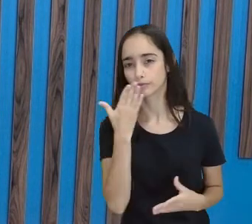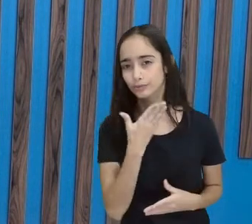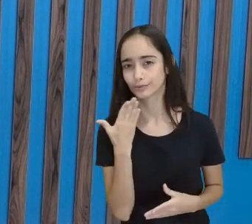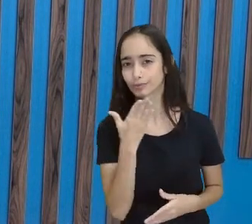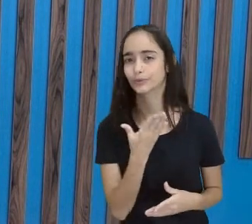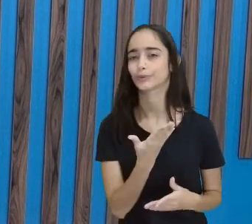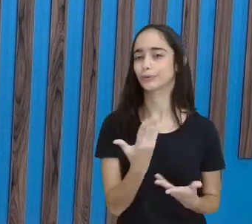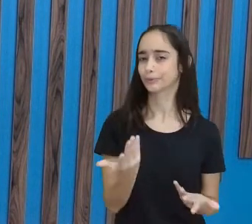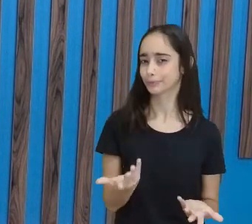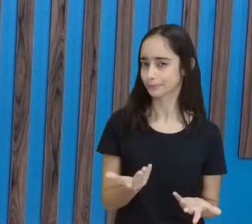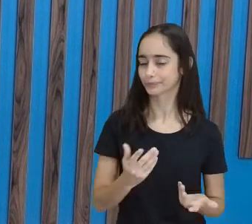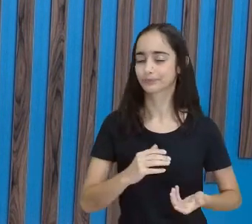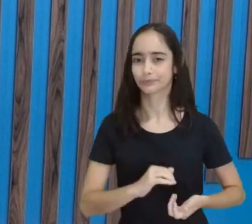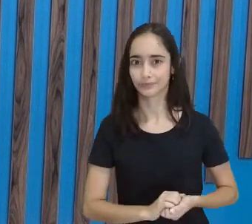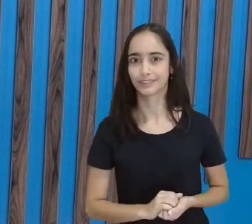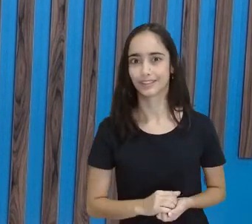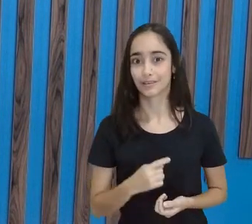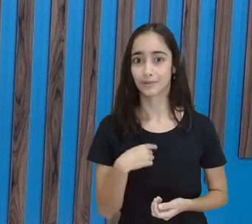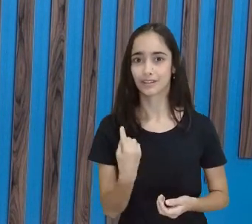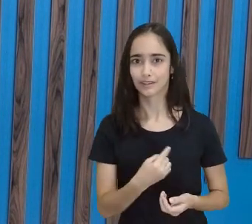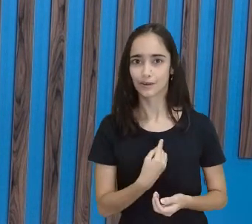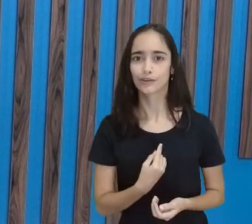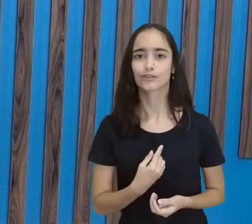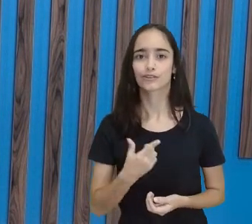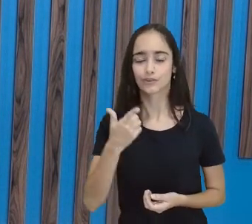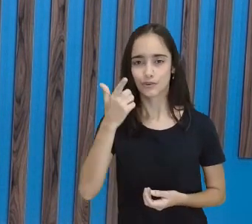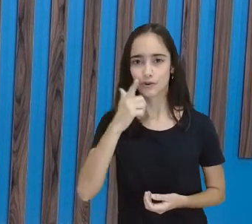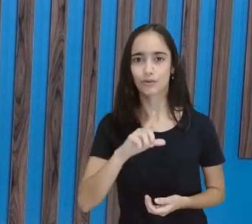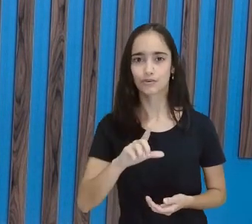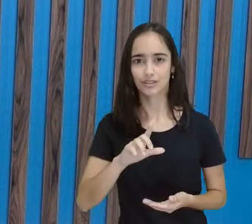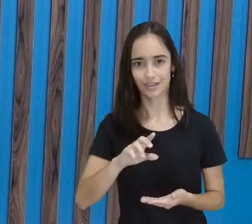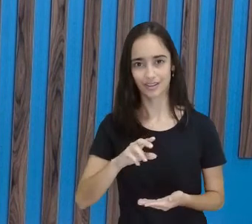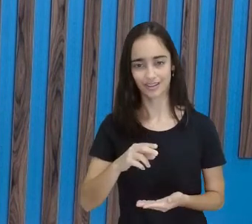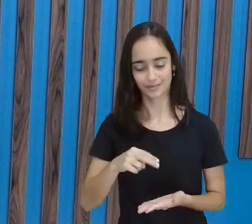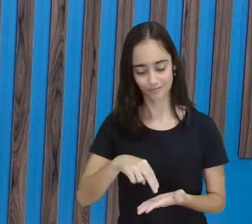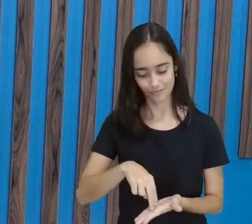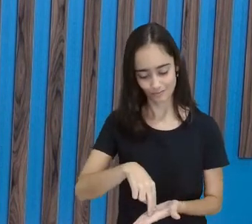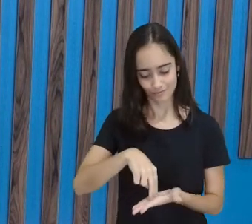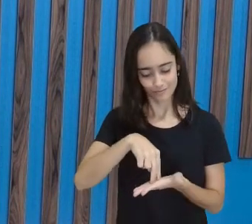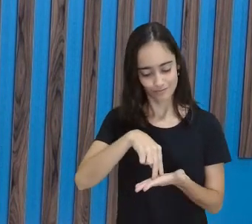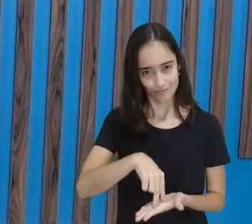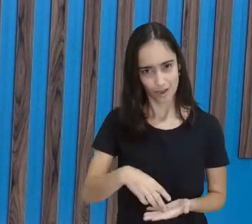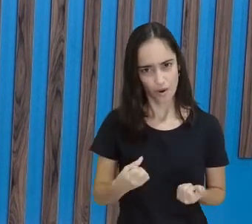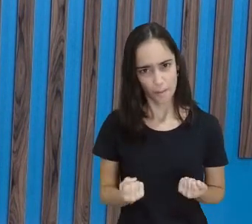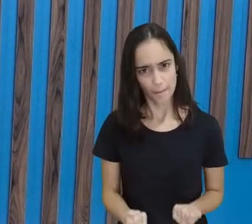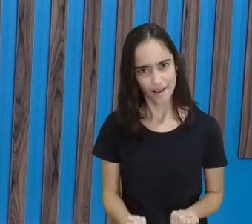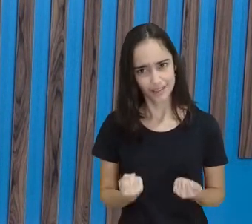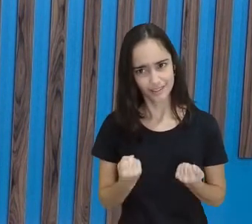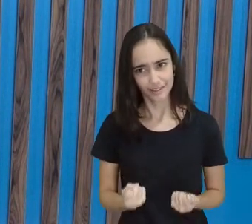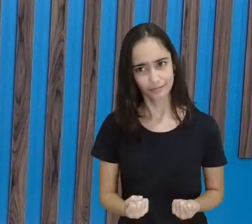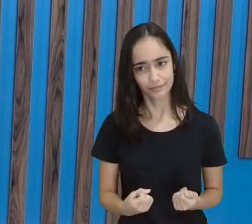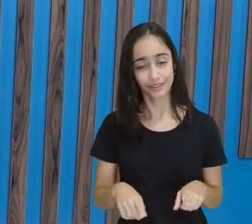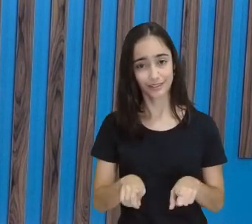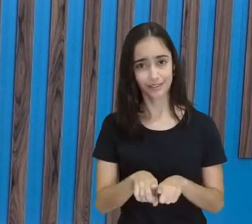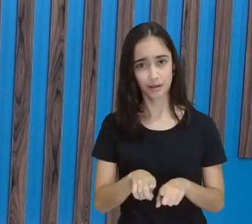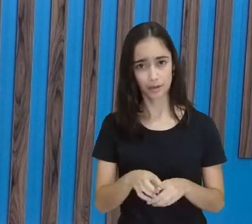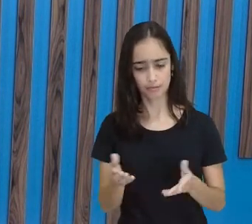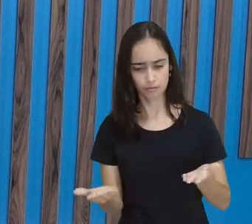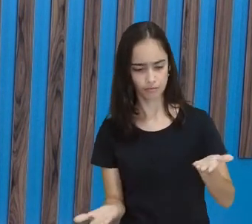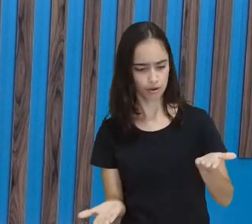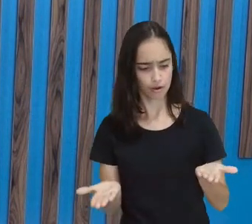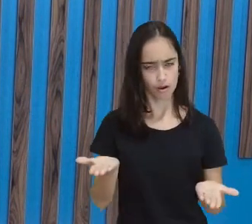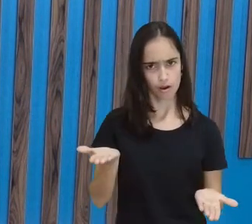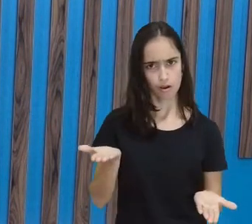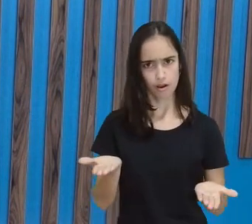seria para mensurar, medir a massa do nosso corpo. E essa daqui geralmente a gente vê em feira, em mercados,